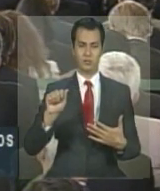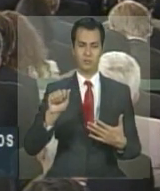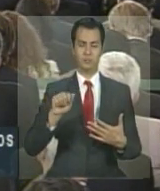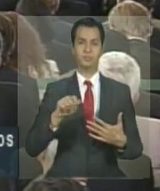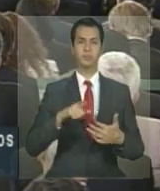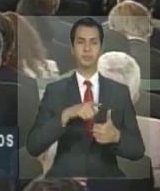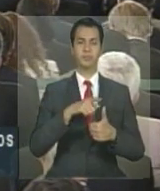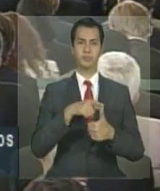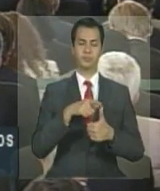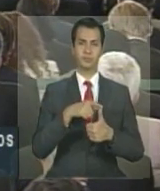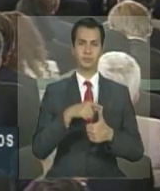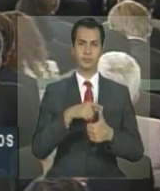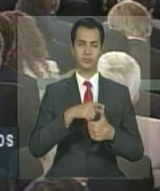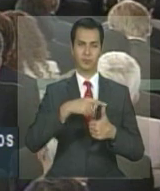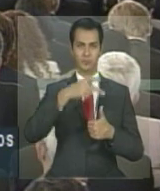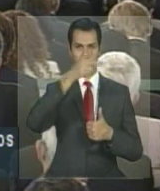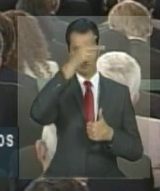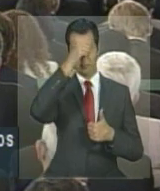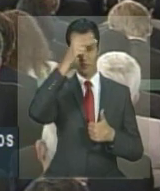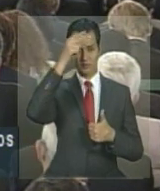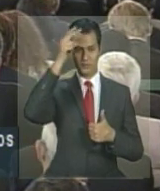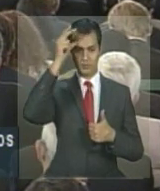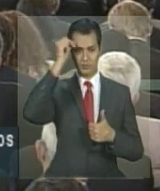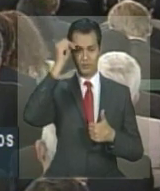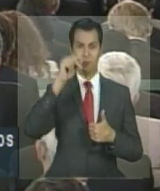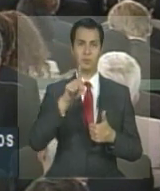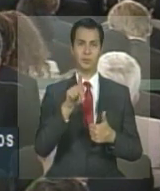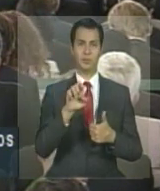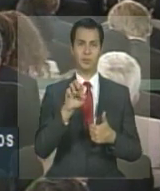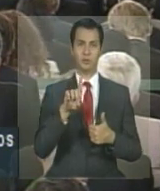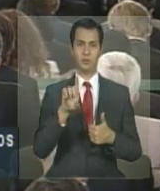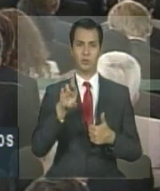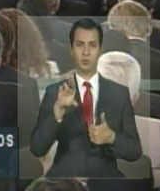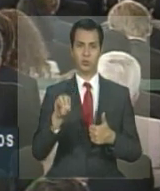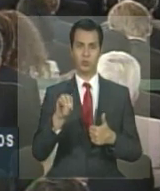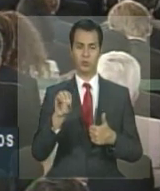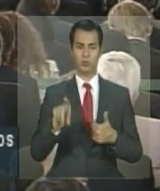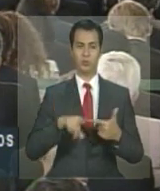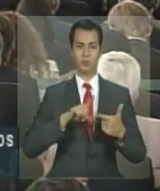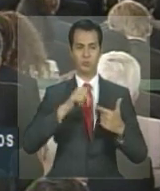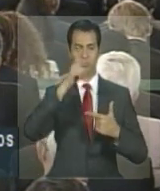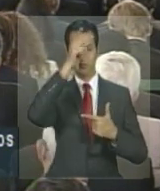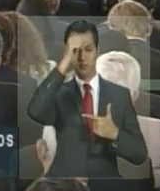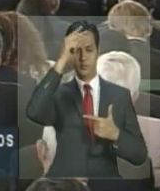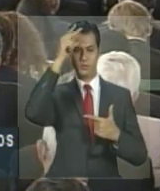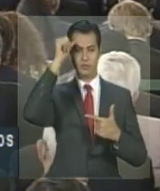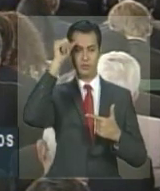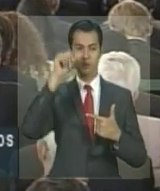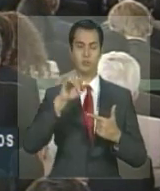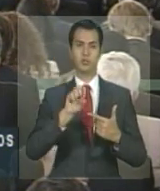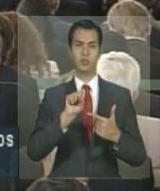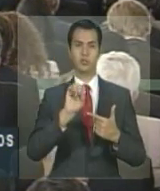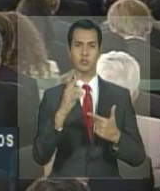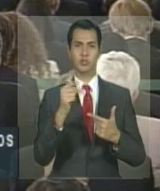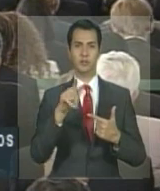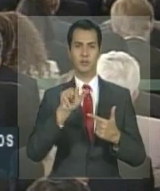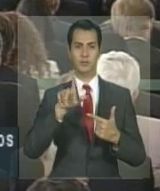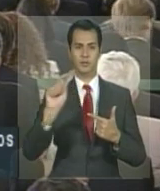Aparecida Campos, de Contagem, prefeito Pedro Serafim, de Campinas, prefeita Sheila Gama, de Nova